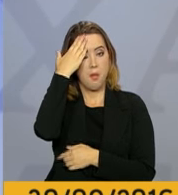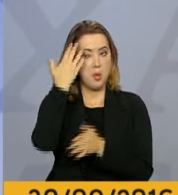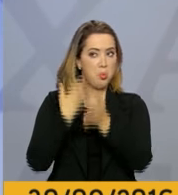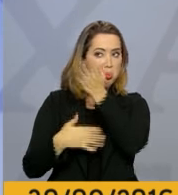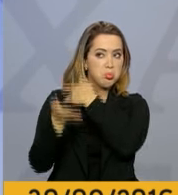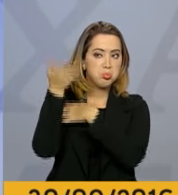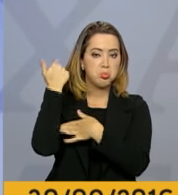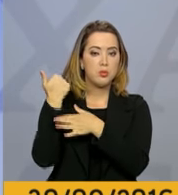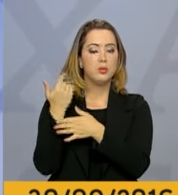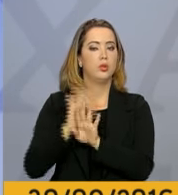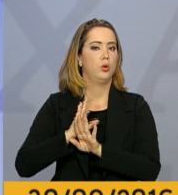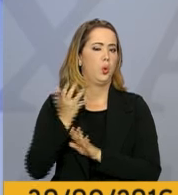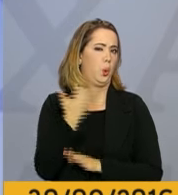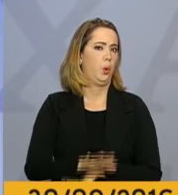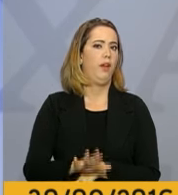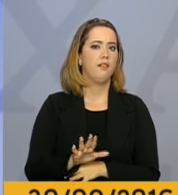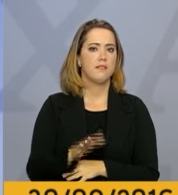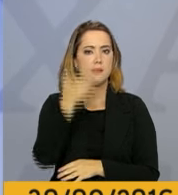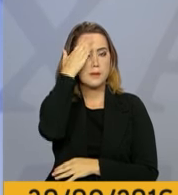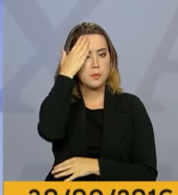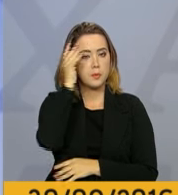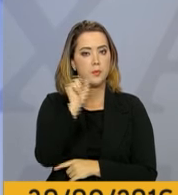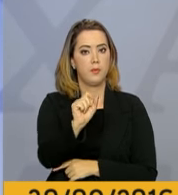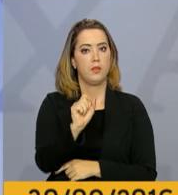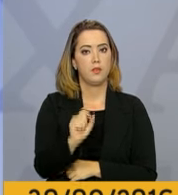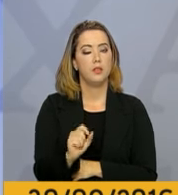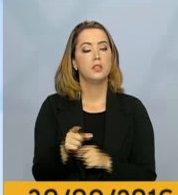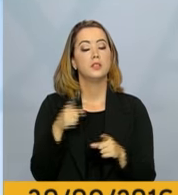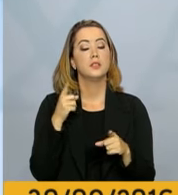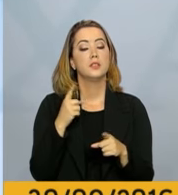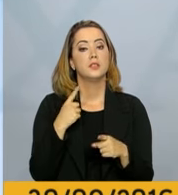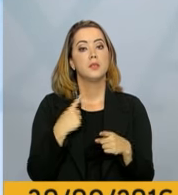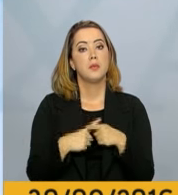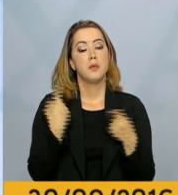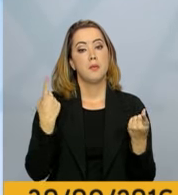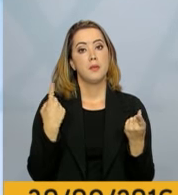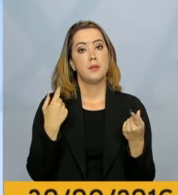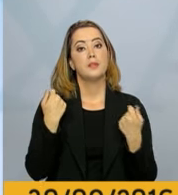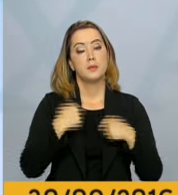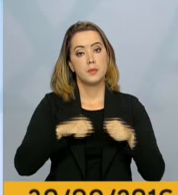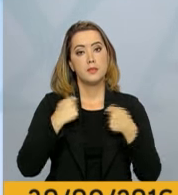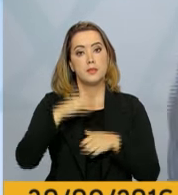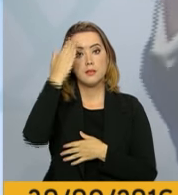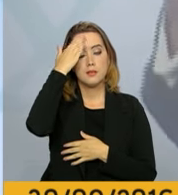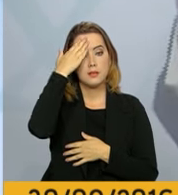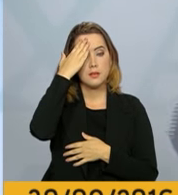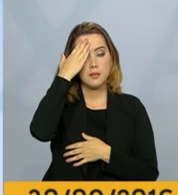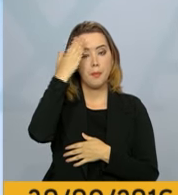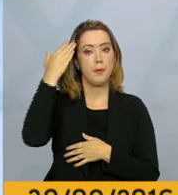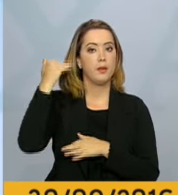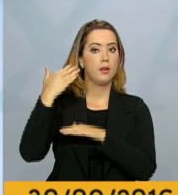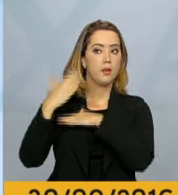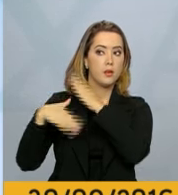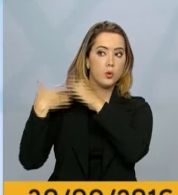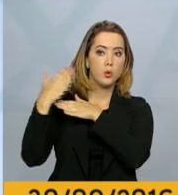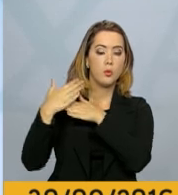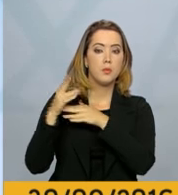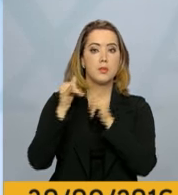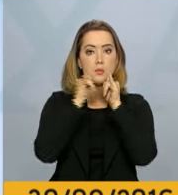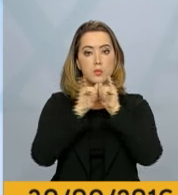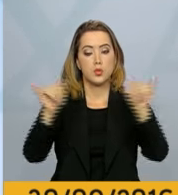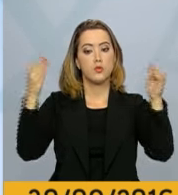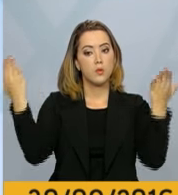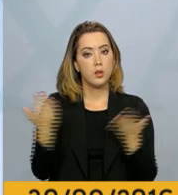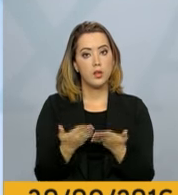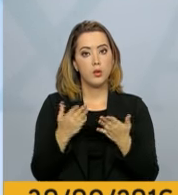Você tem que ter o passado para divulgar o seu presente e alicerçar o futuro, nada mais do que